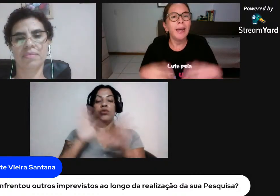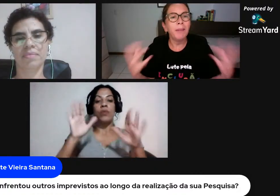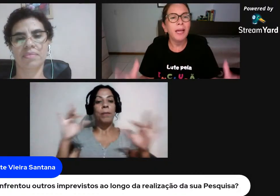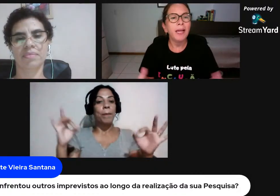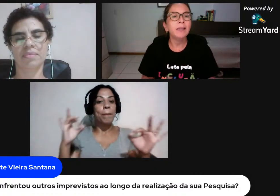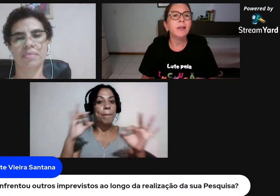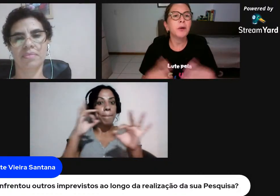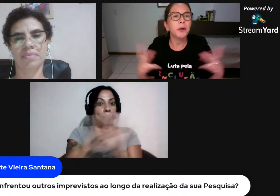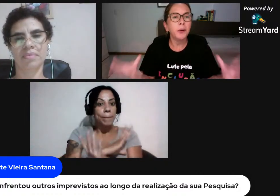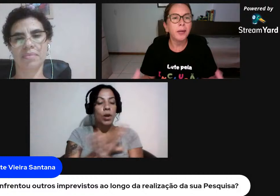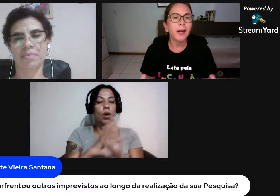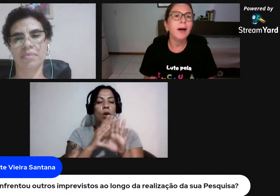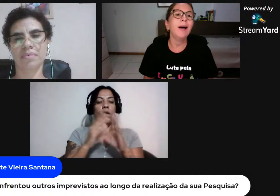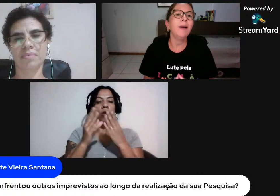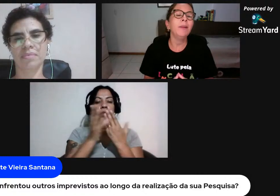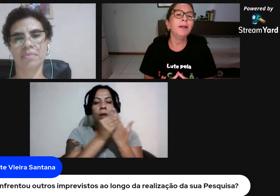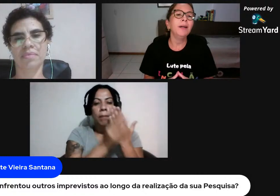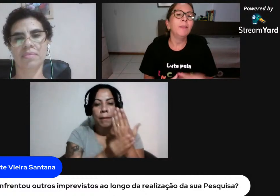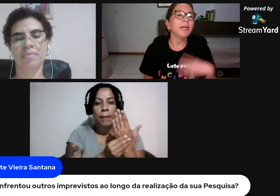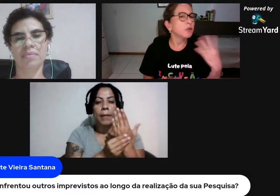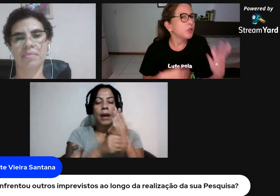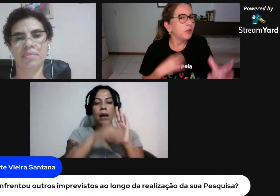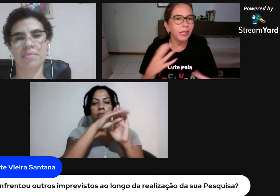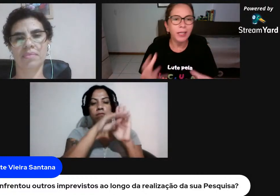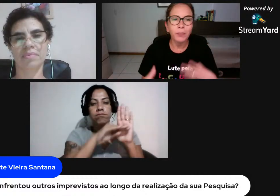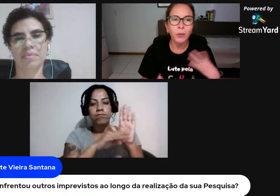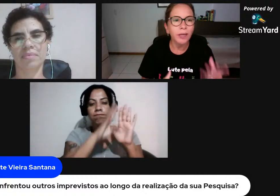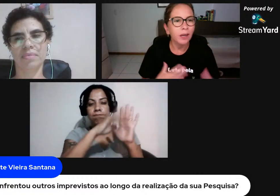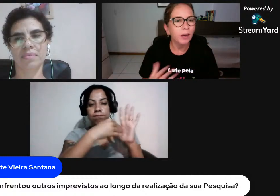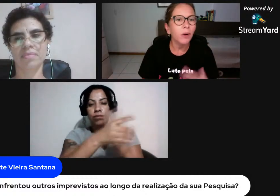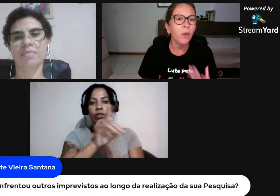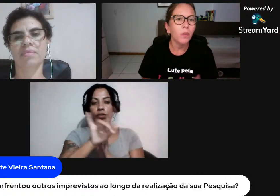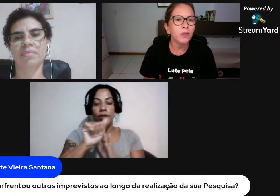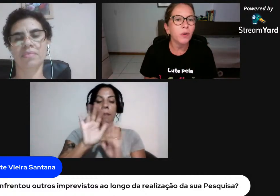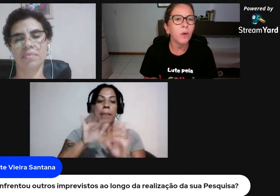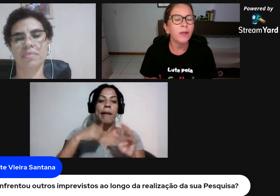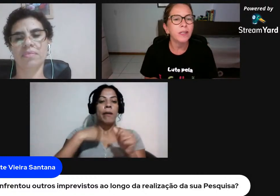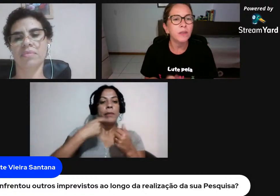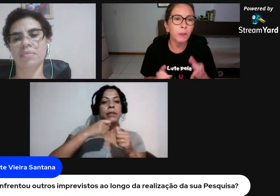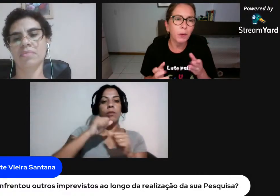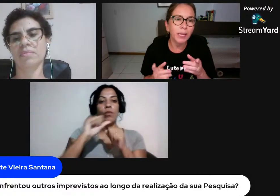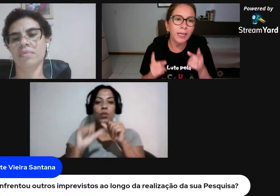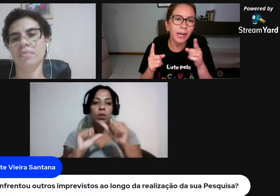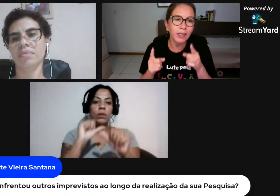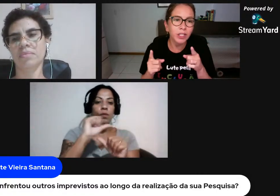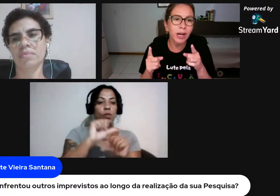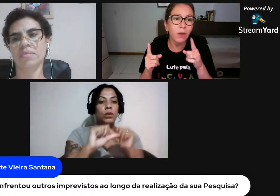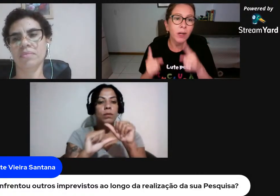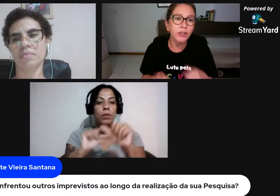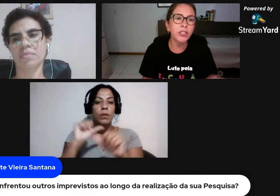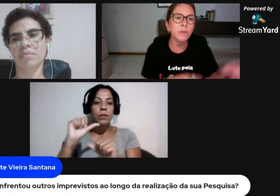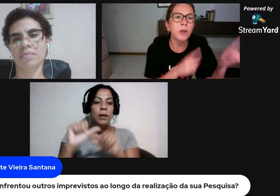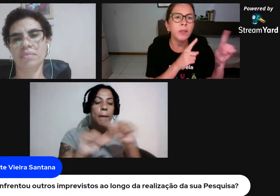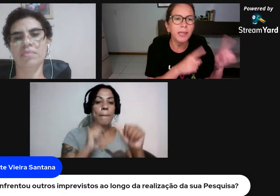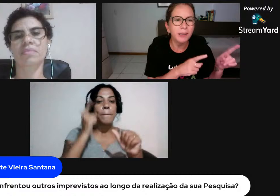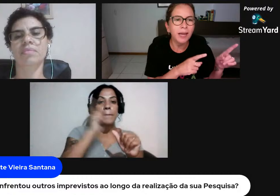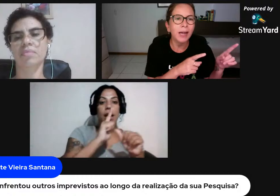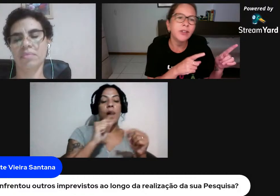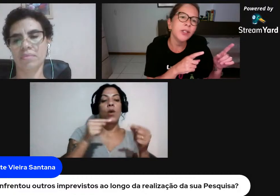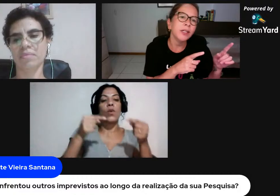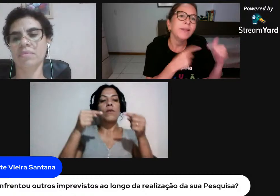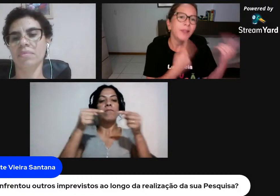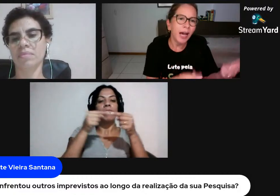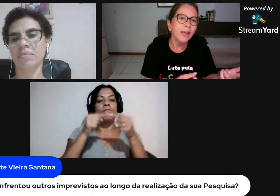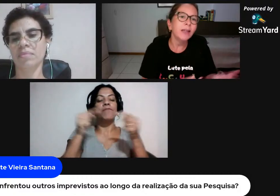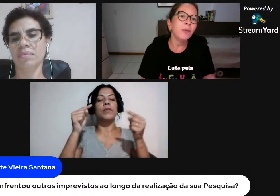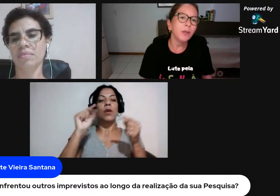a ementa, o cronograma, mas eu tive que ir mudando algumas coisas para poder encaixar com a